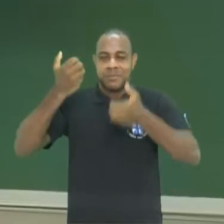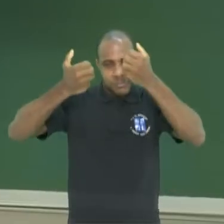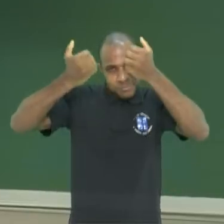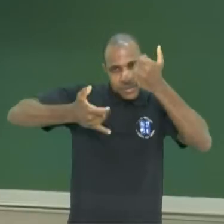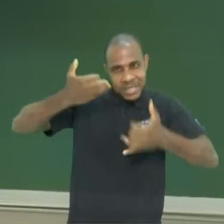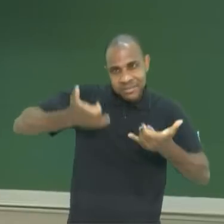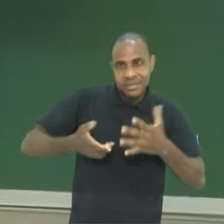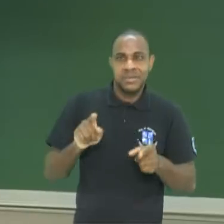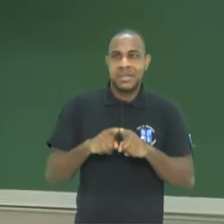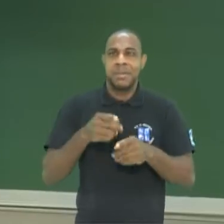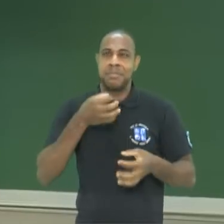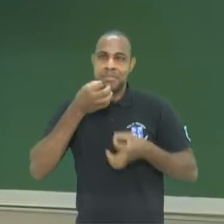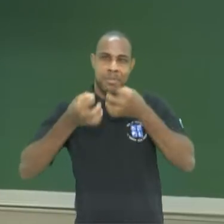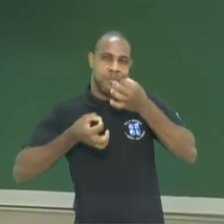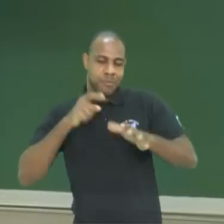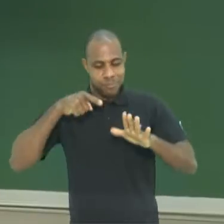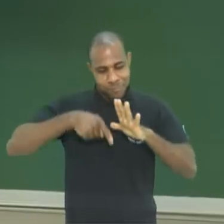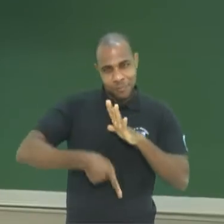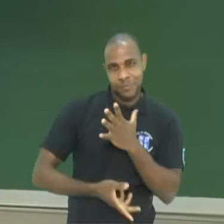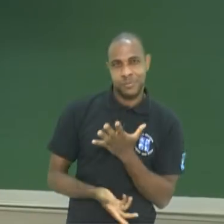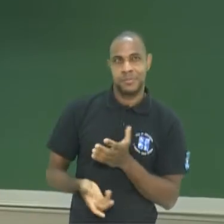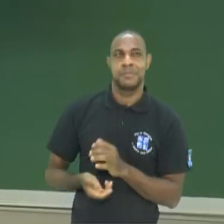convalidar aquilo que você está dizendo.